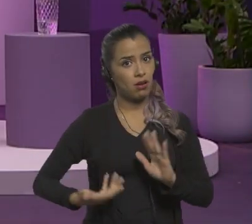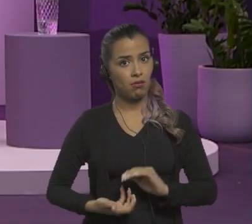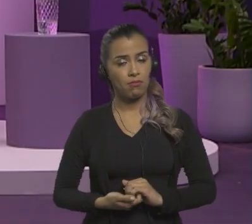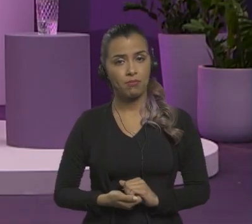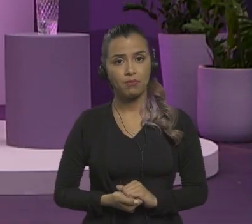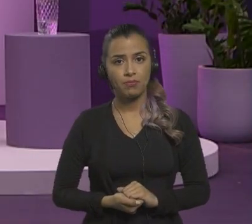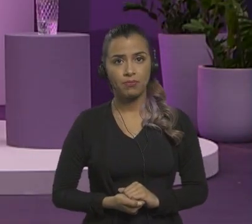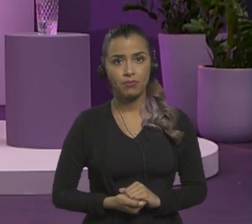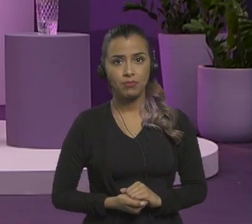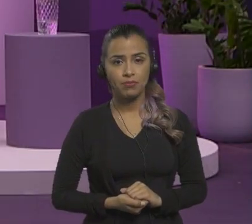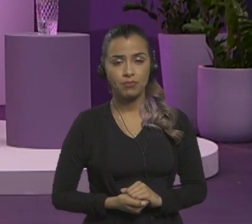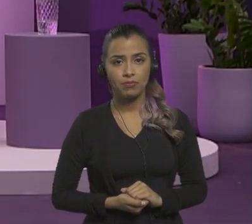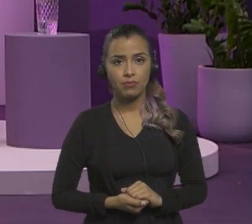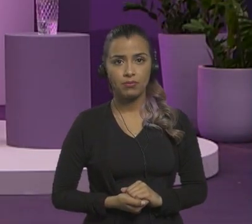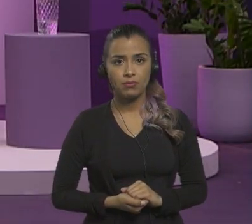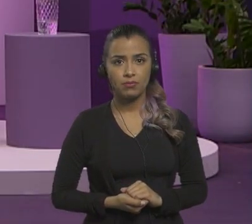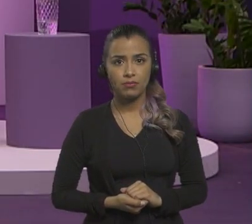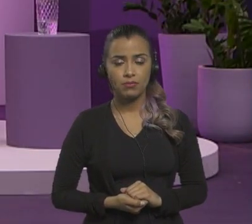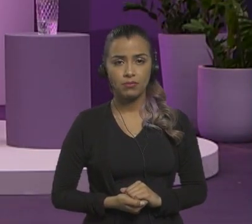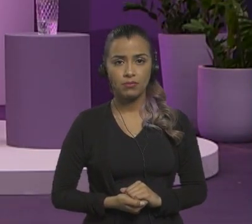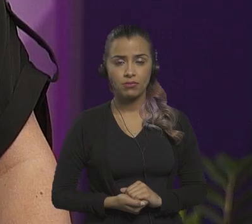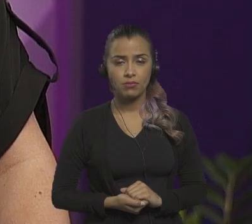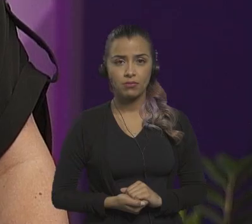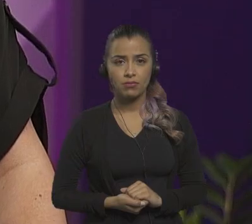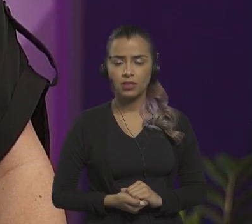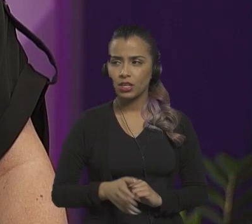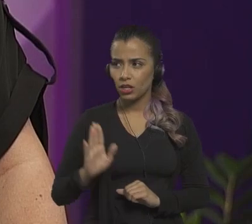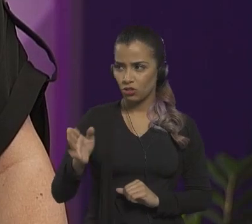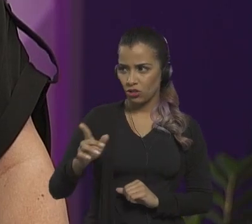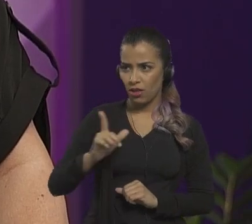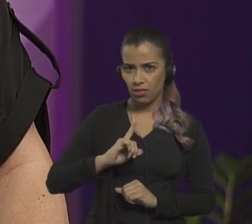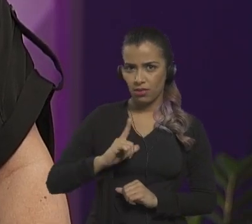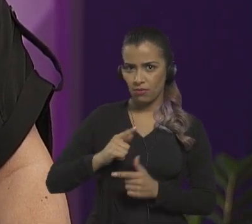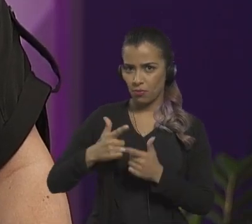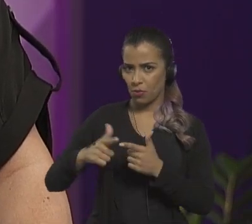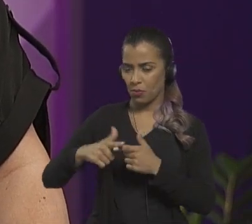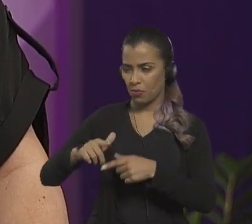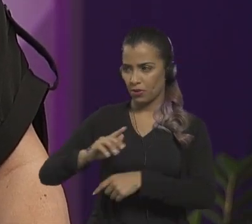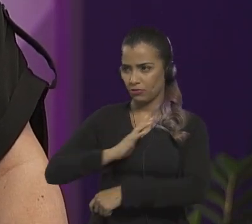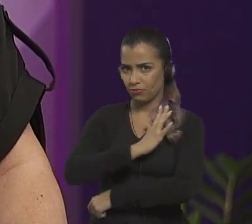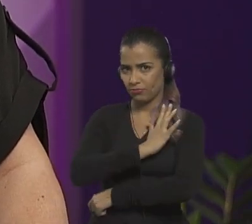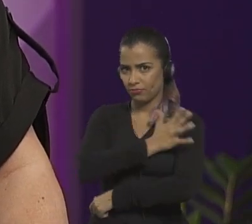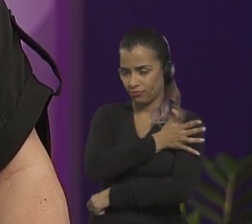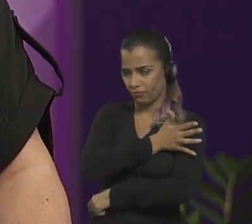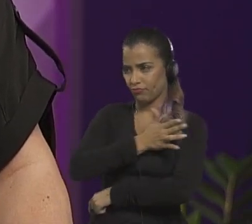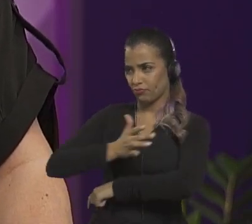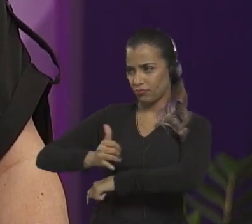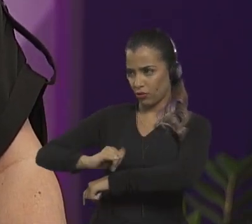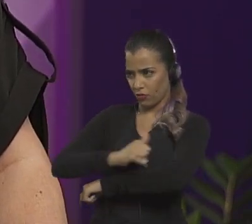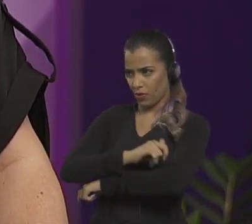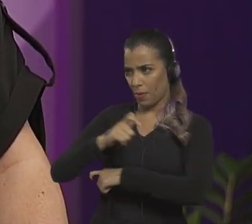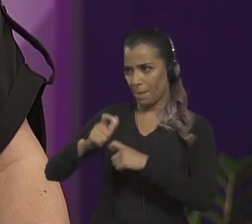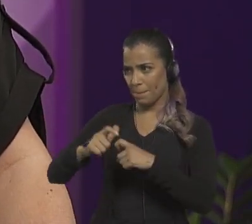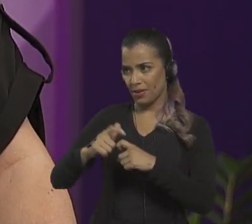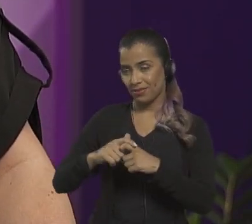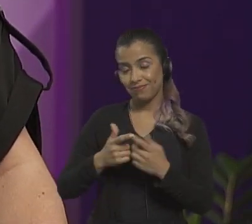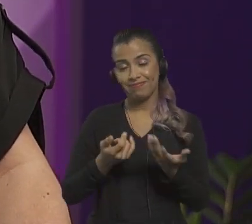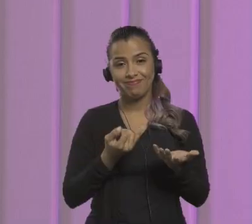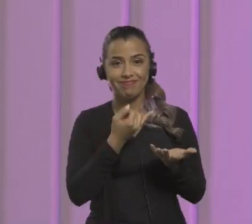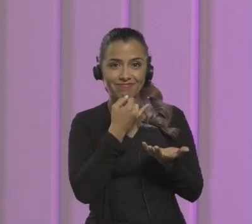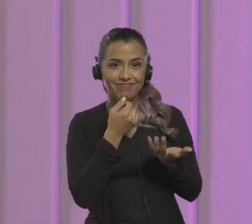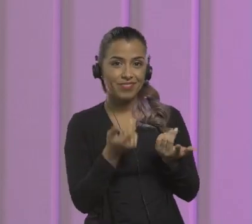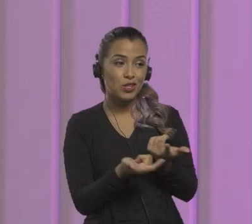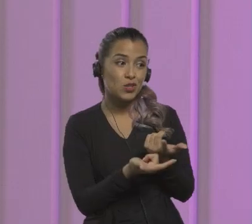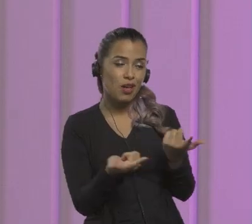Já sofreu gordofobia médica? Olha, eu tive muita sorte, né? Embora seja triste ter que falar em sorte na hora de conseguir um médico,